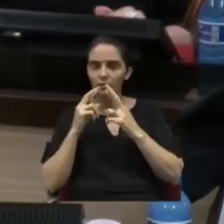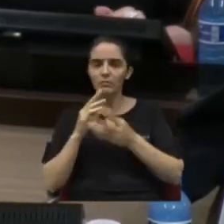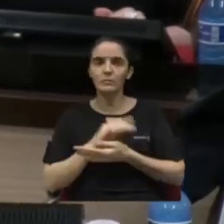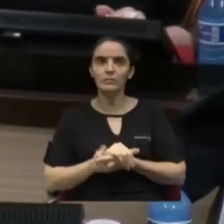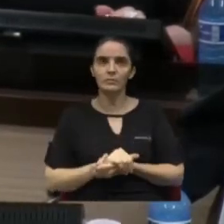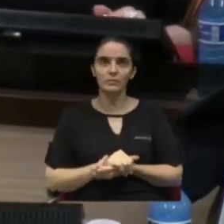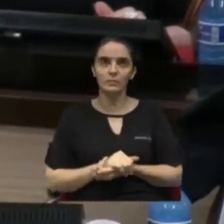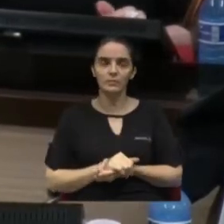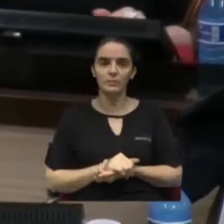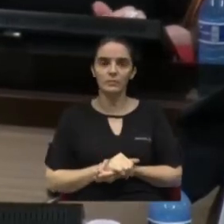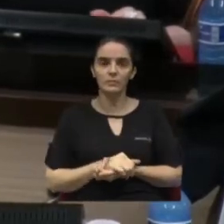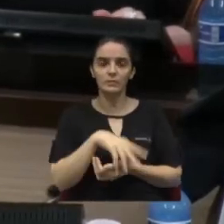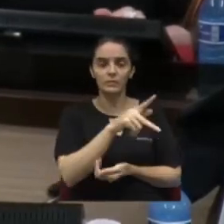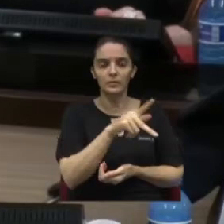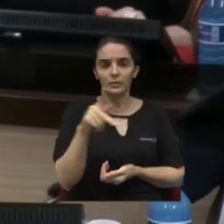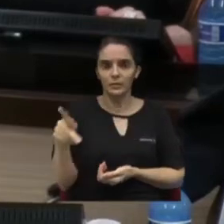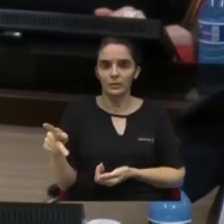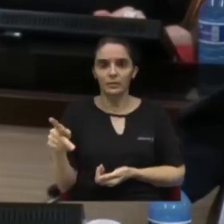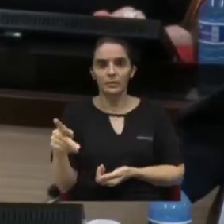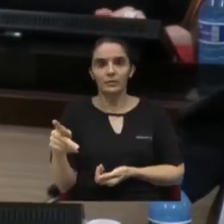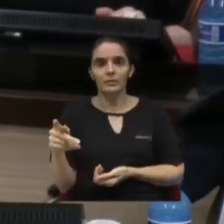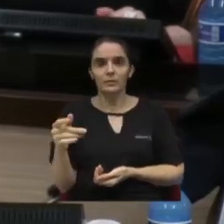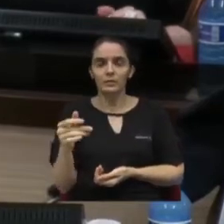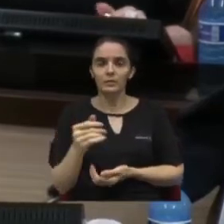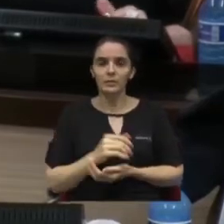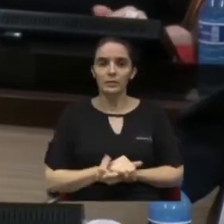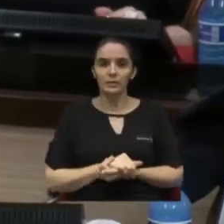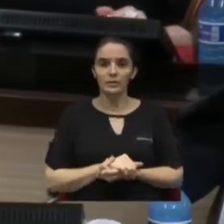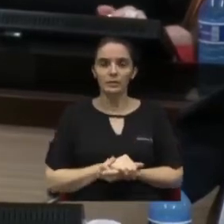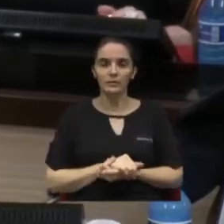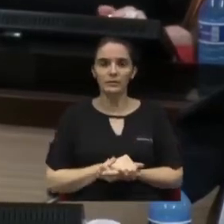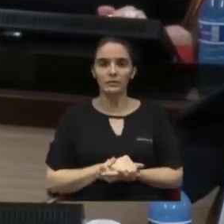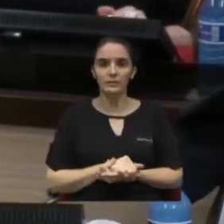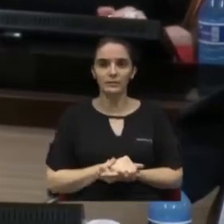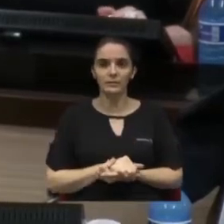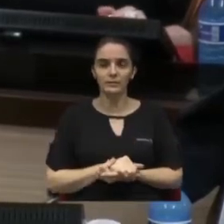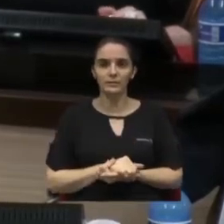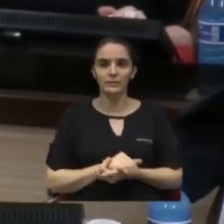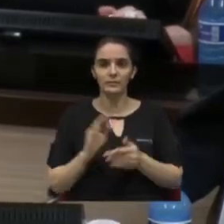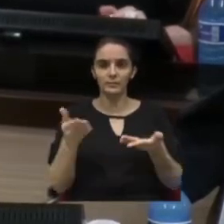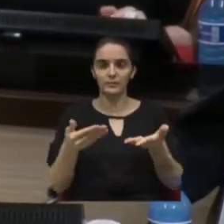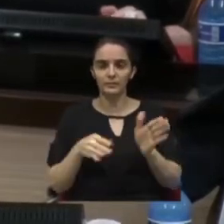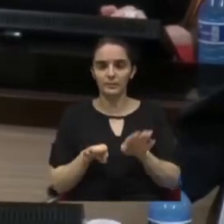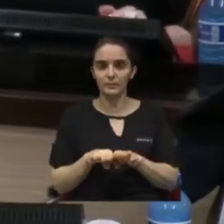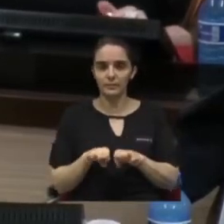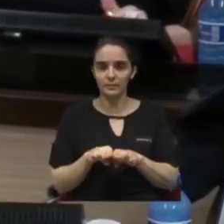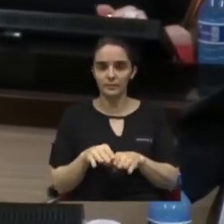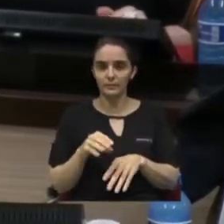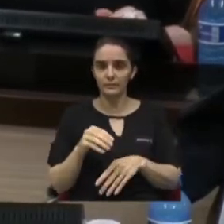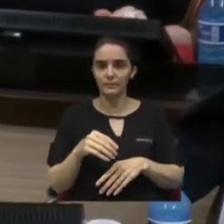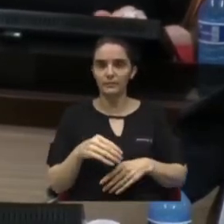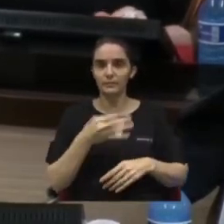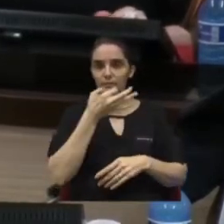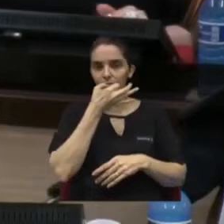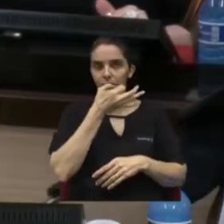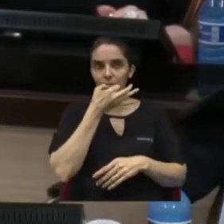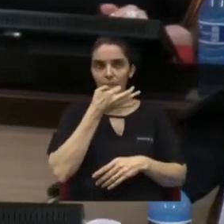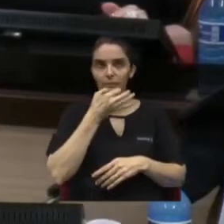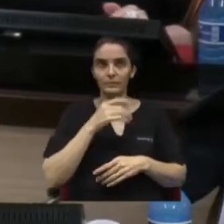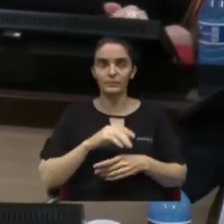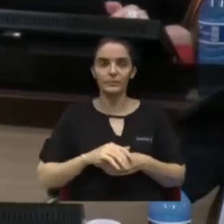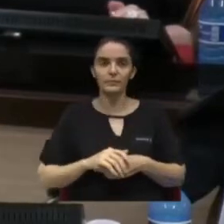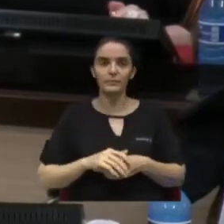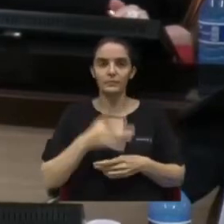presidente, perdão, uma sugestão ao líder do governo que ainda não se manifestou, né, não